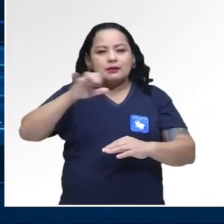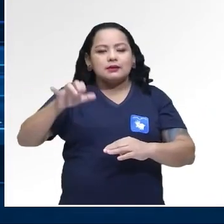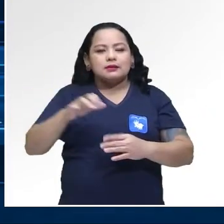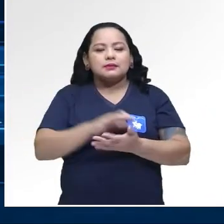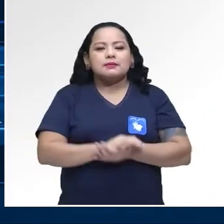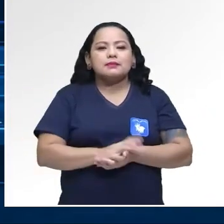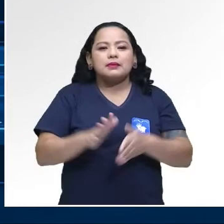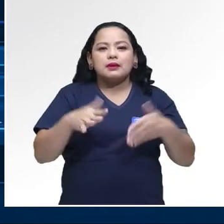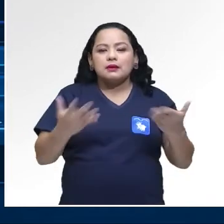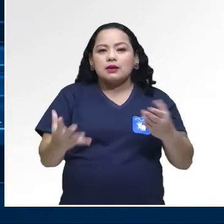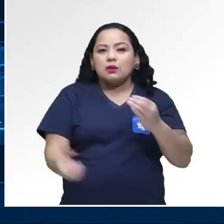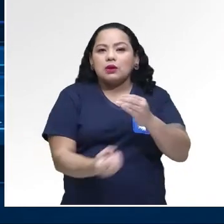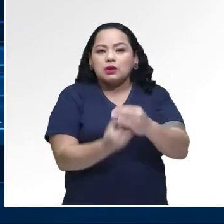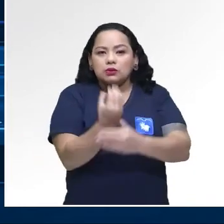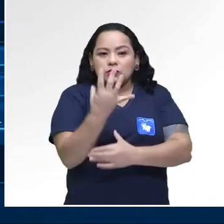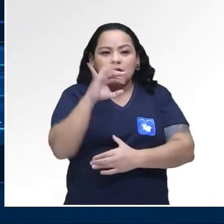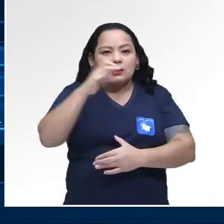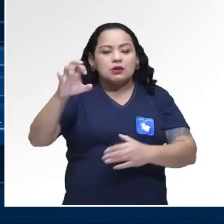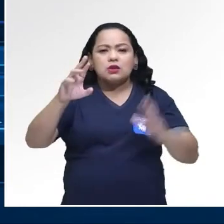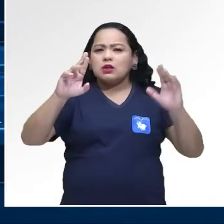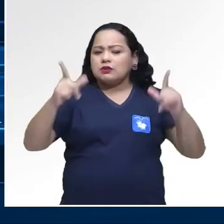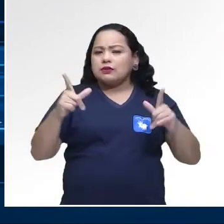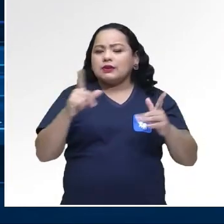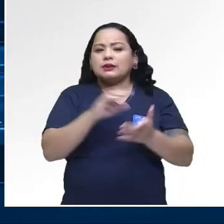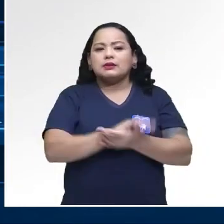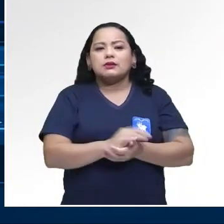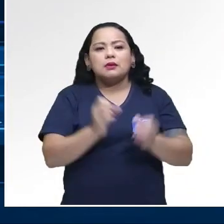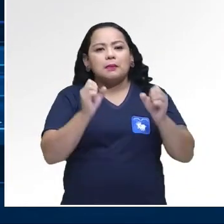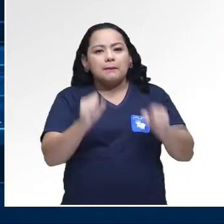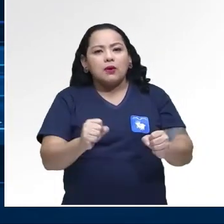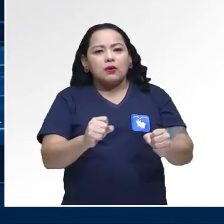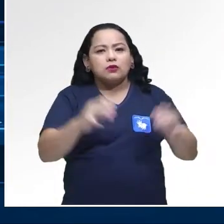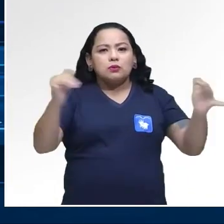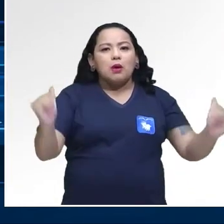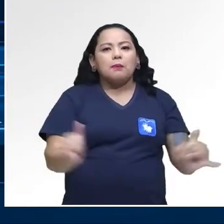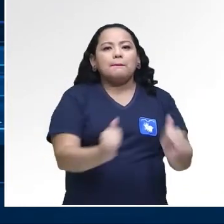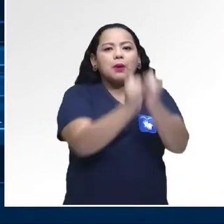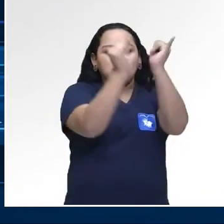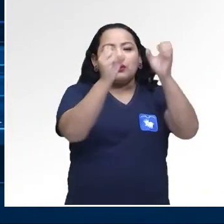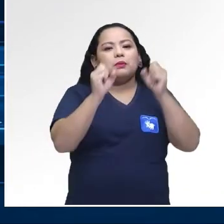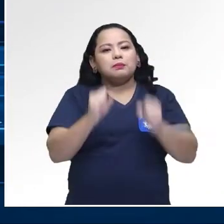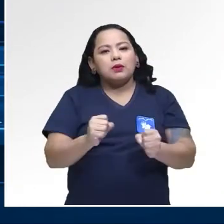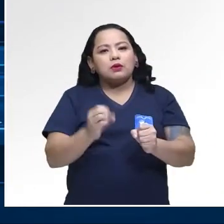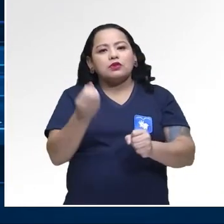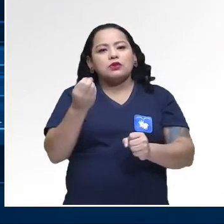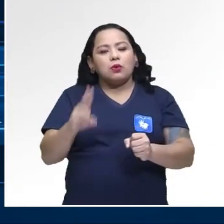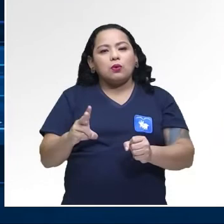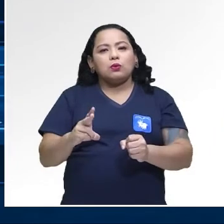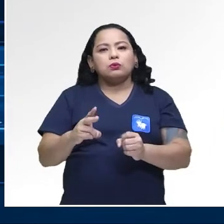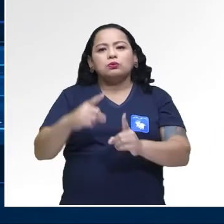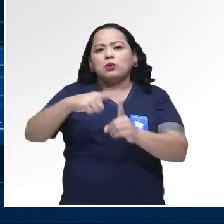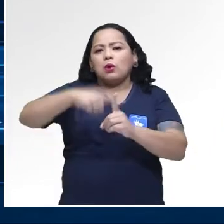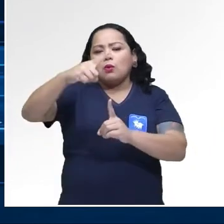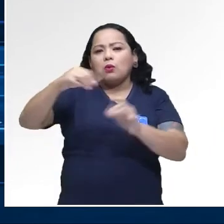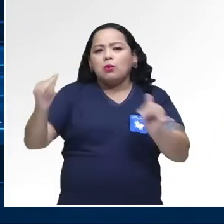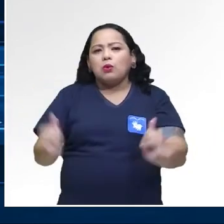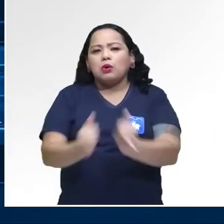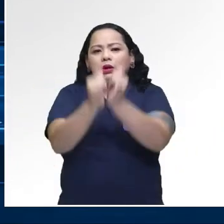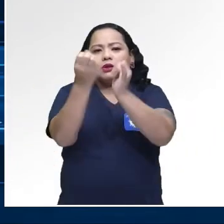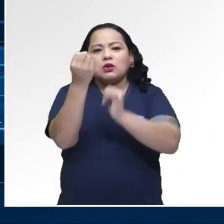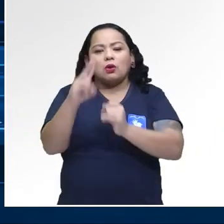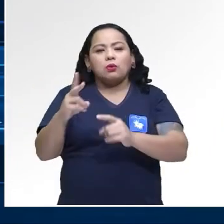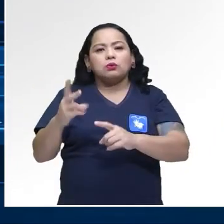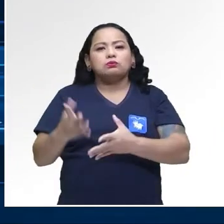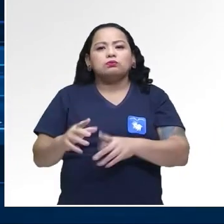ela é proveniente de diferentes fins, Pode ser de uma usina hidrelétrica, uma usina termoelétrica, um gerador de